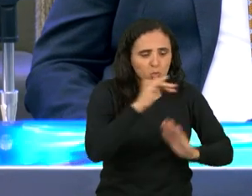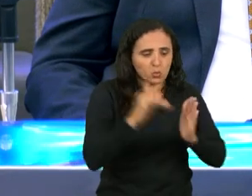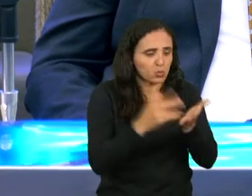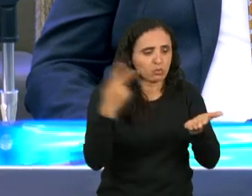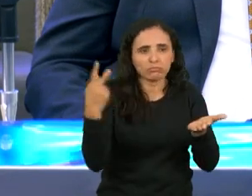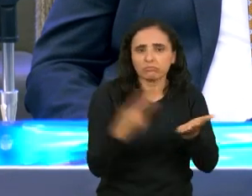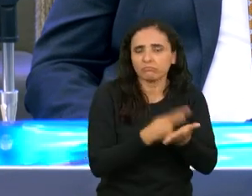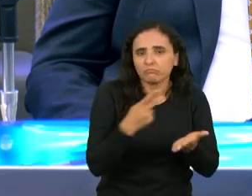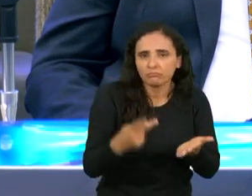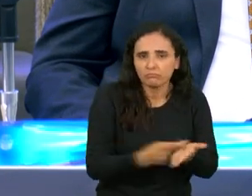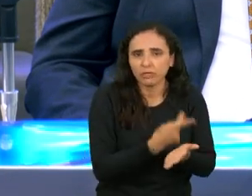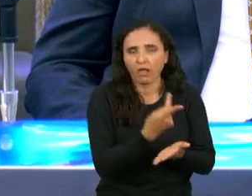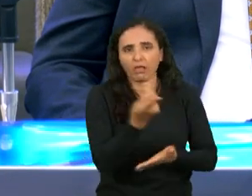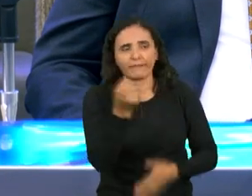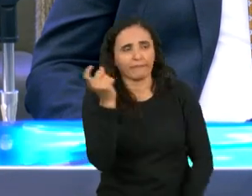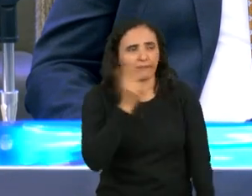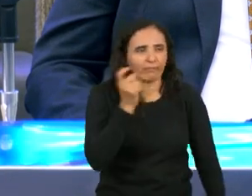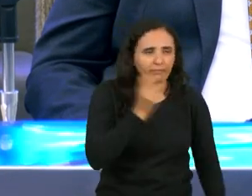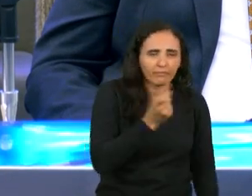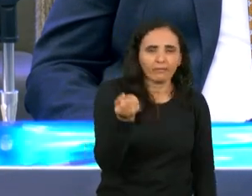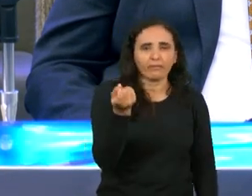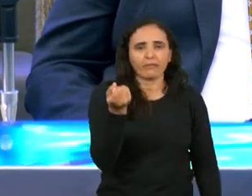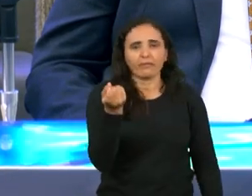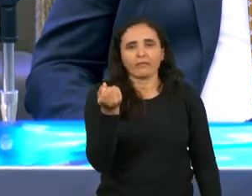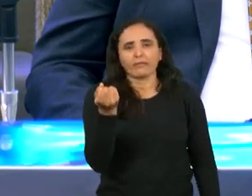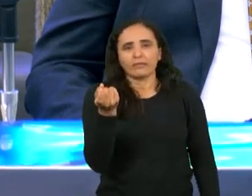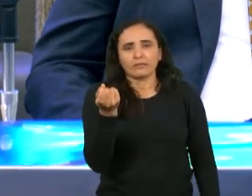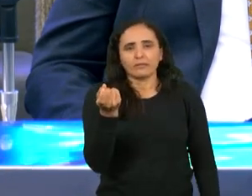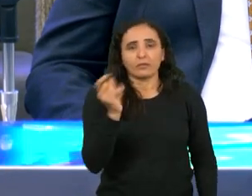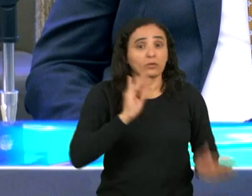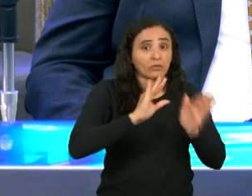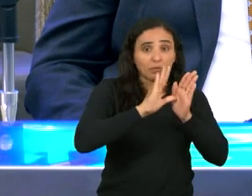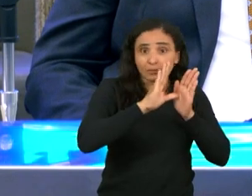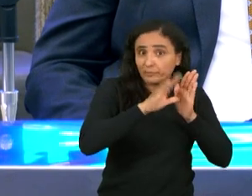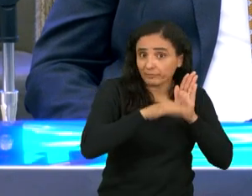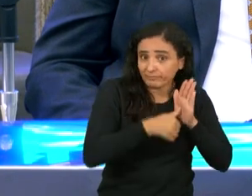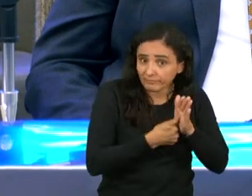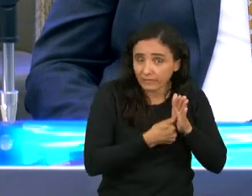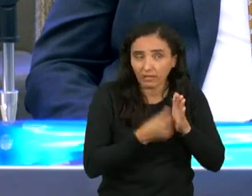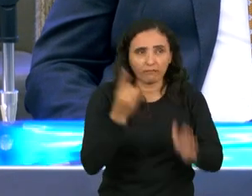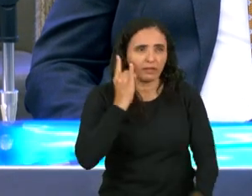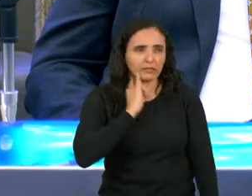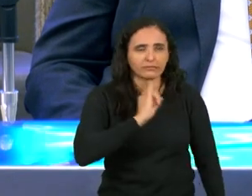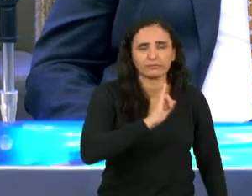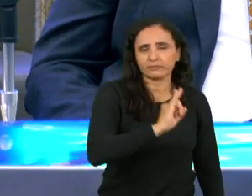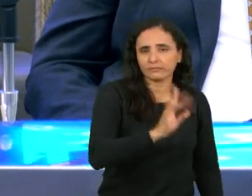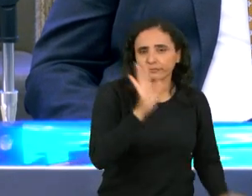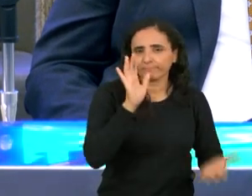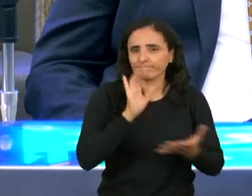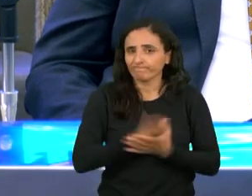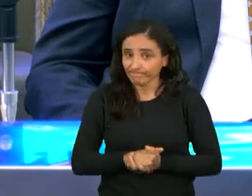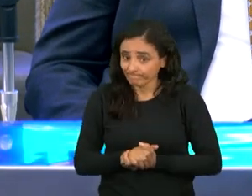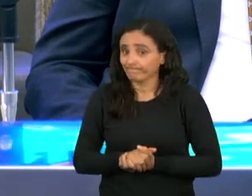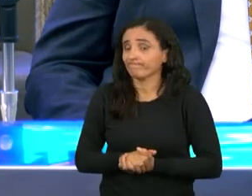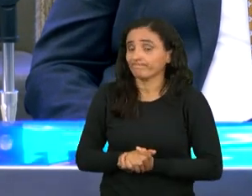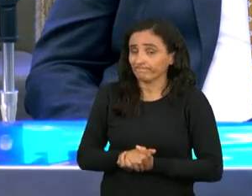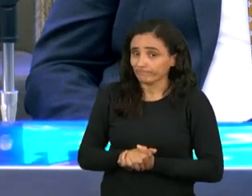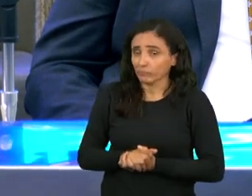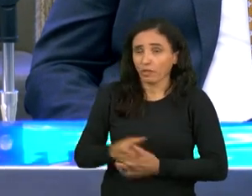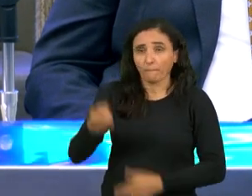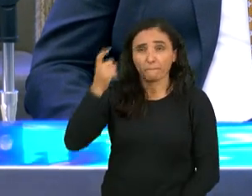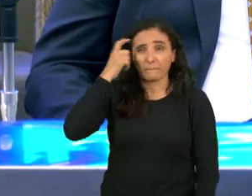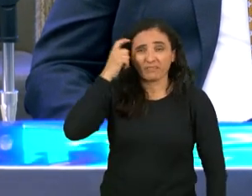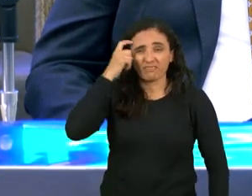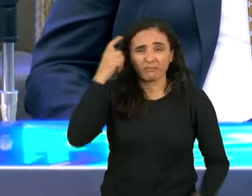correnteza do sistema Espiritual do mundo aí Paulo diz aqui e dos